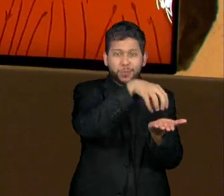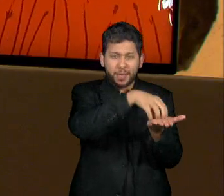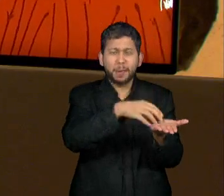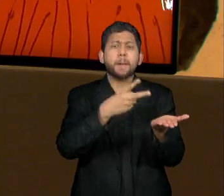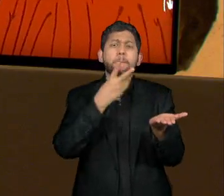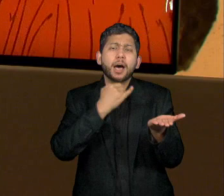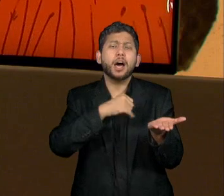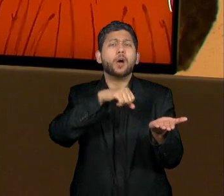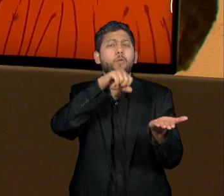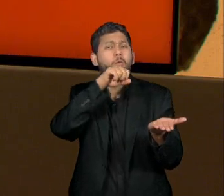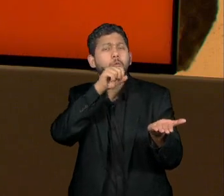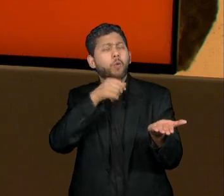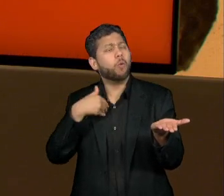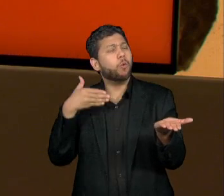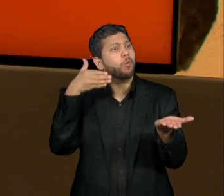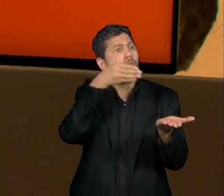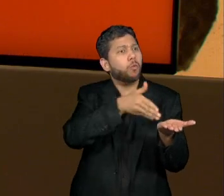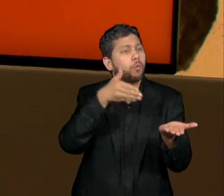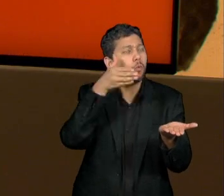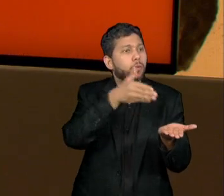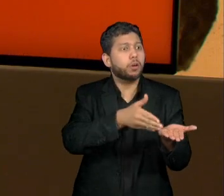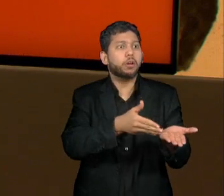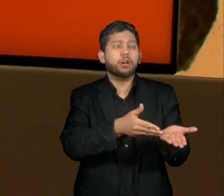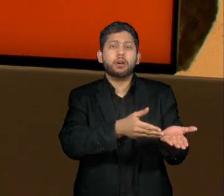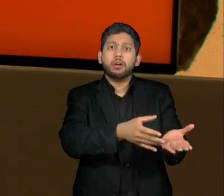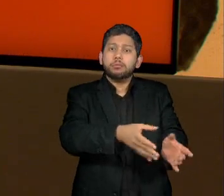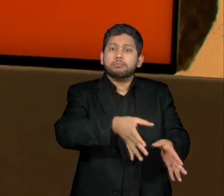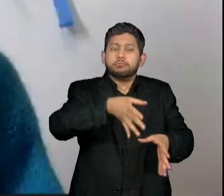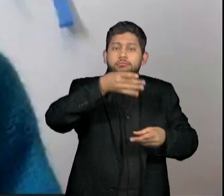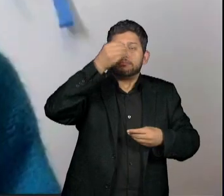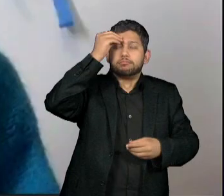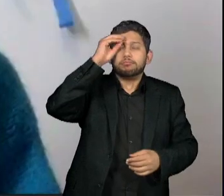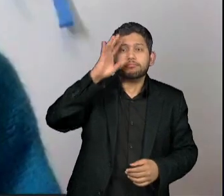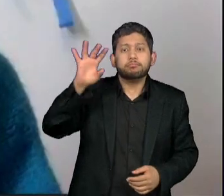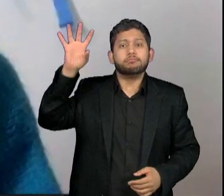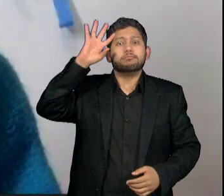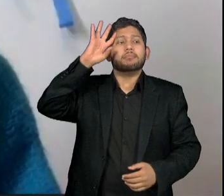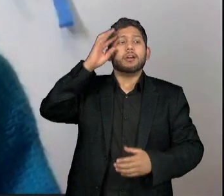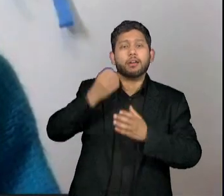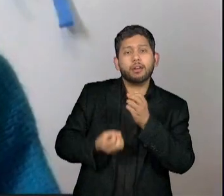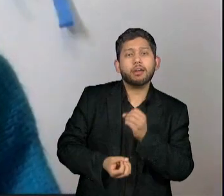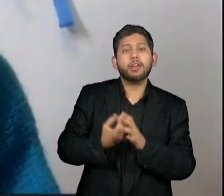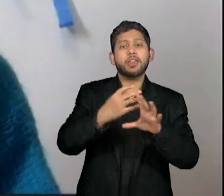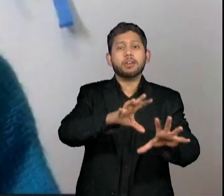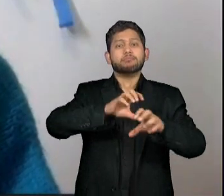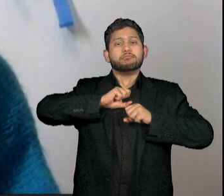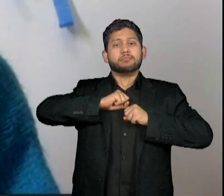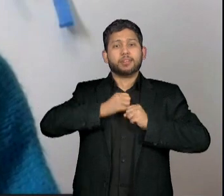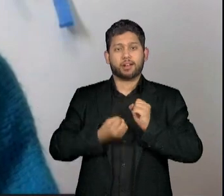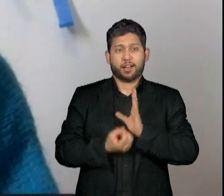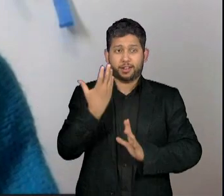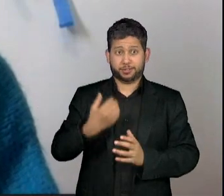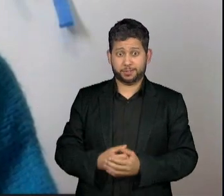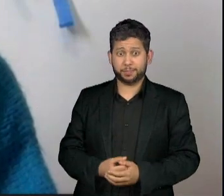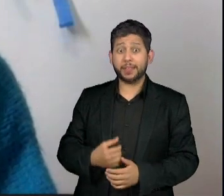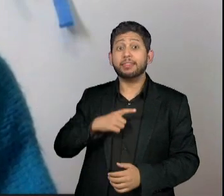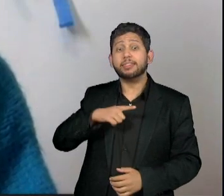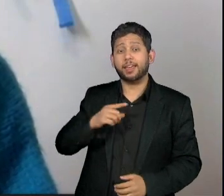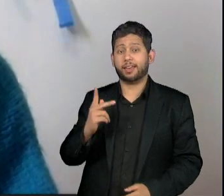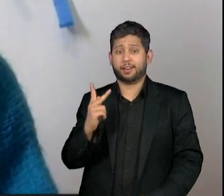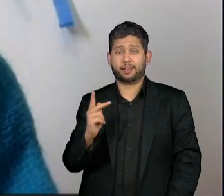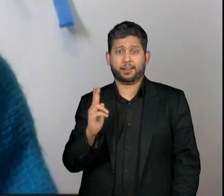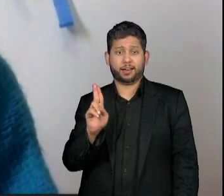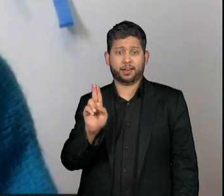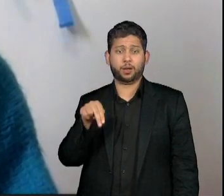e avós, começou a desenvolver sua arte. O trabalho que a gente apresenta chama Canal Cuba, Caminhos das